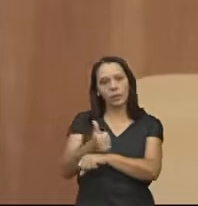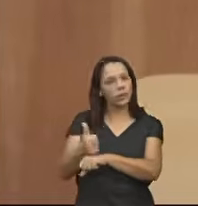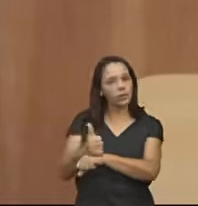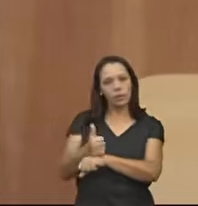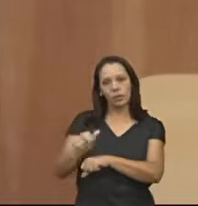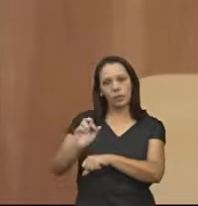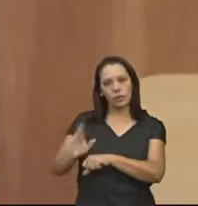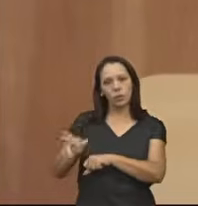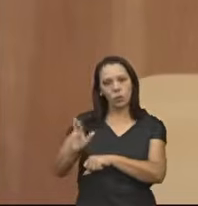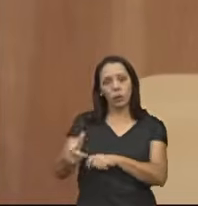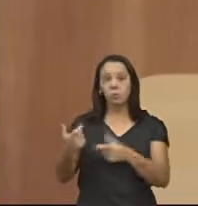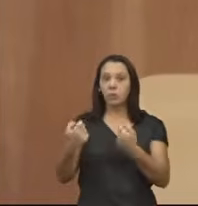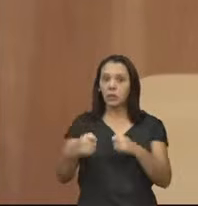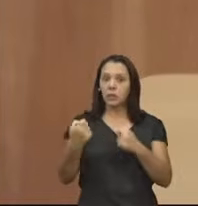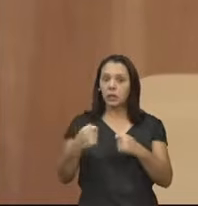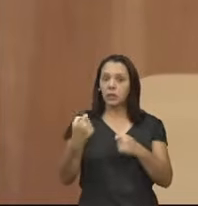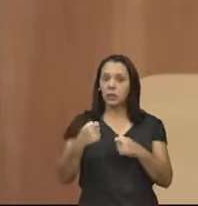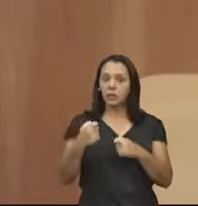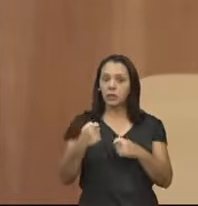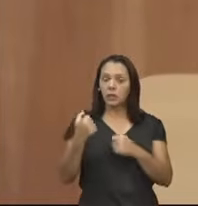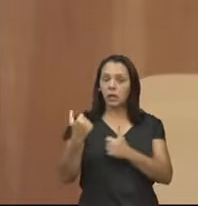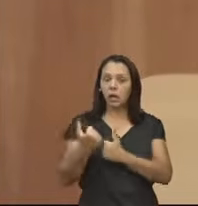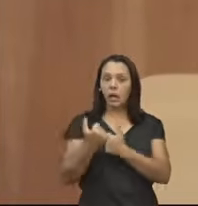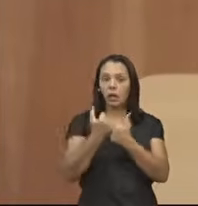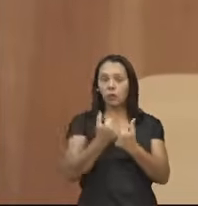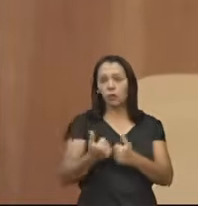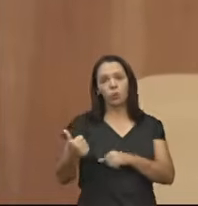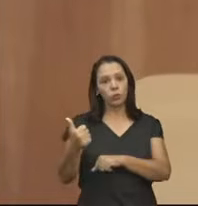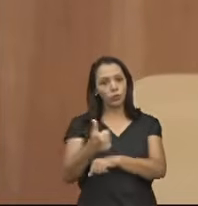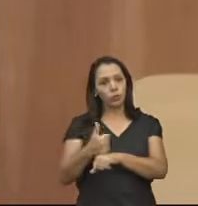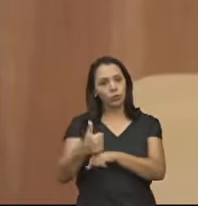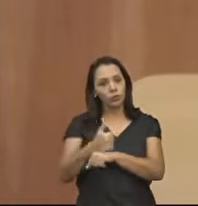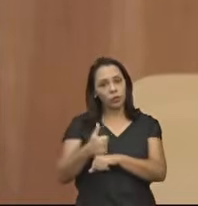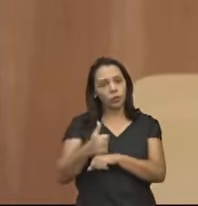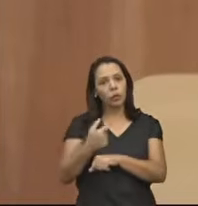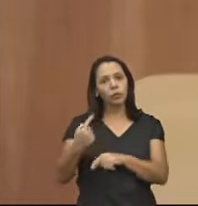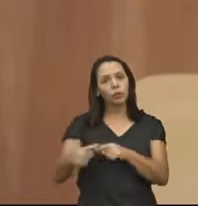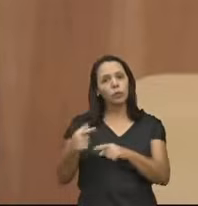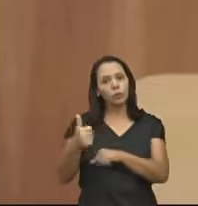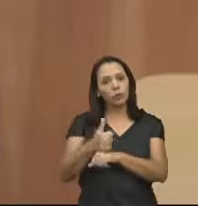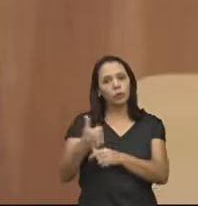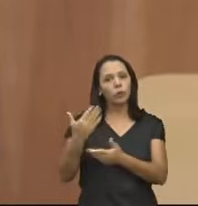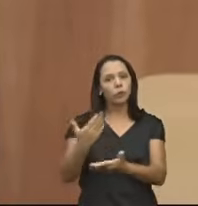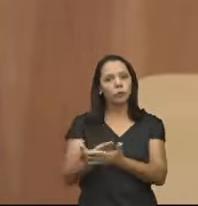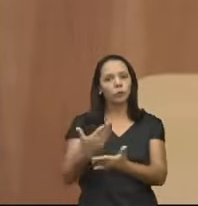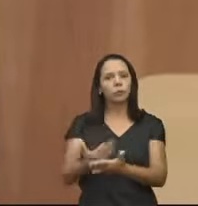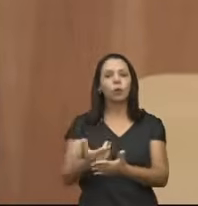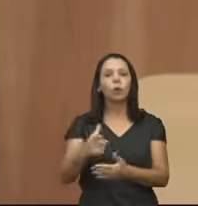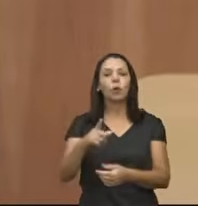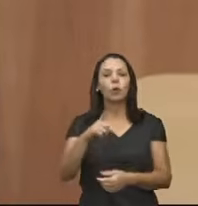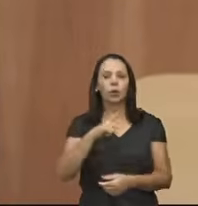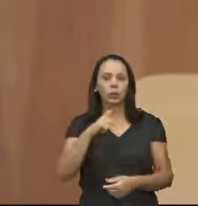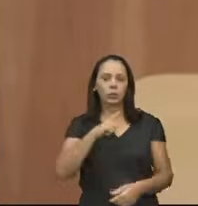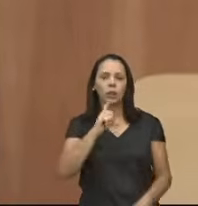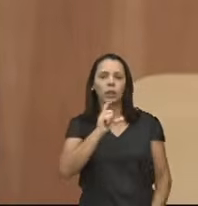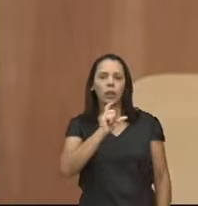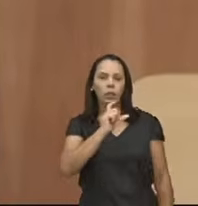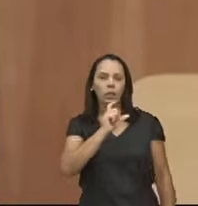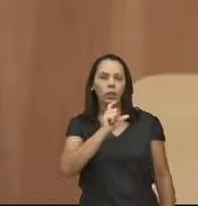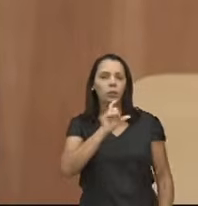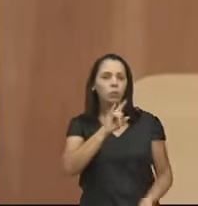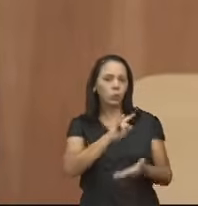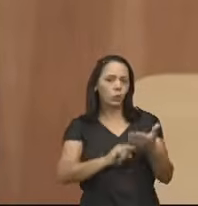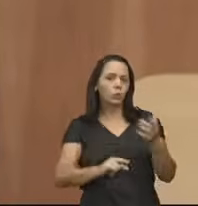corretor, porque ele estudou, porque ele tem hoje uma matrícula e ele pode fazer o melhor negócio para você. Obrigado, bom